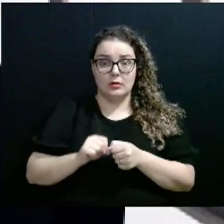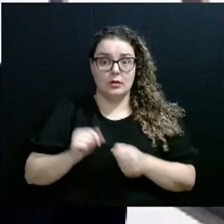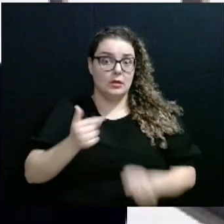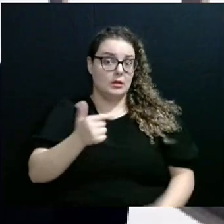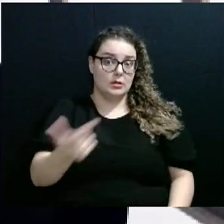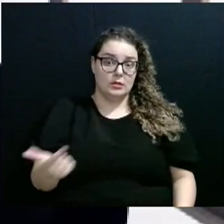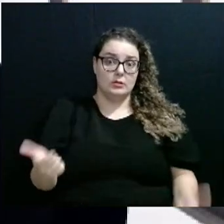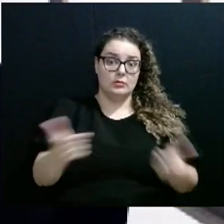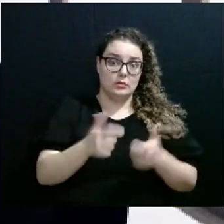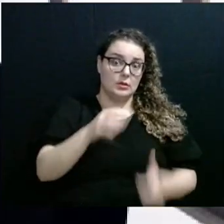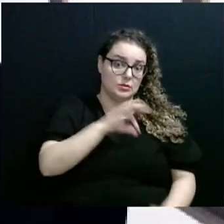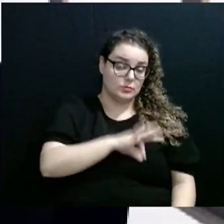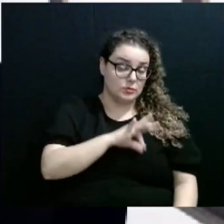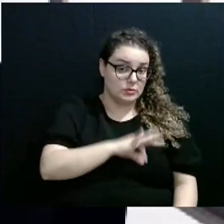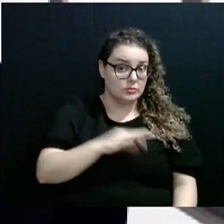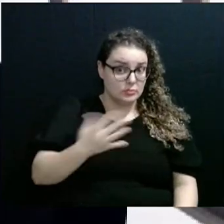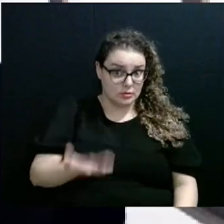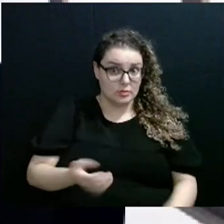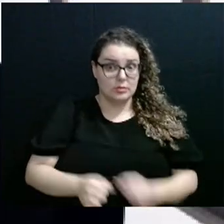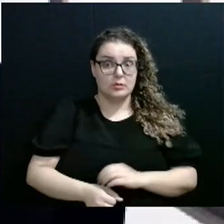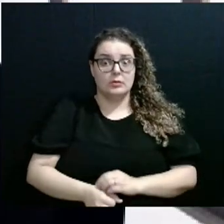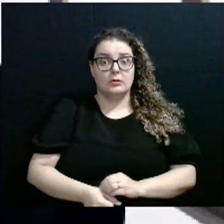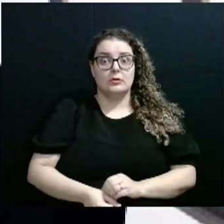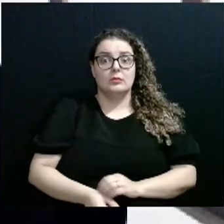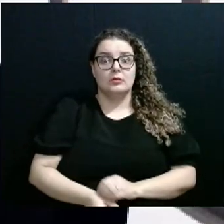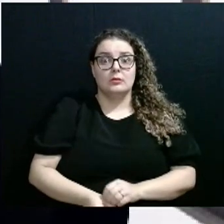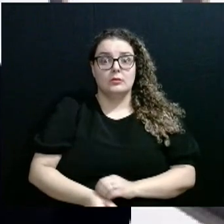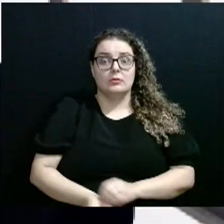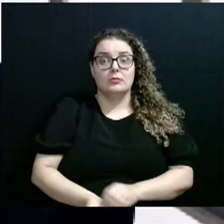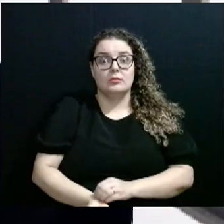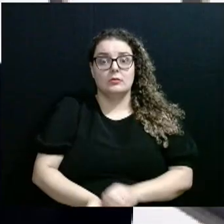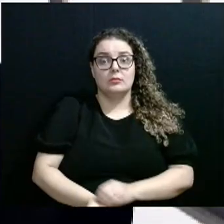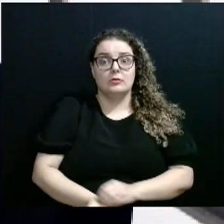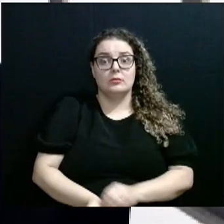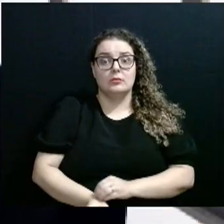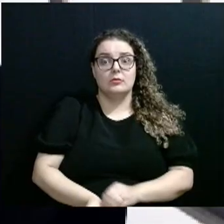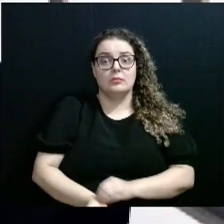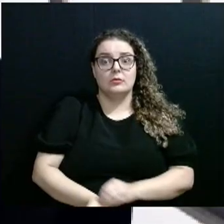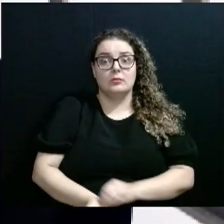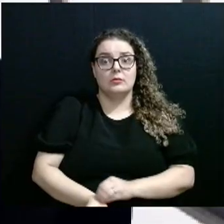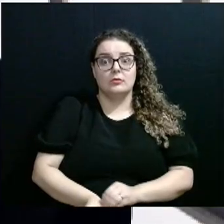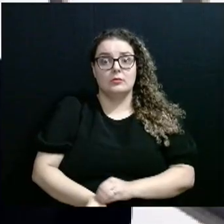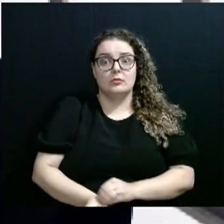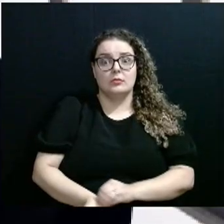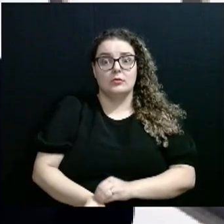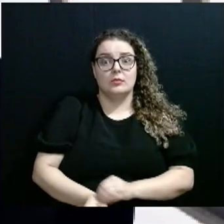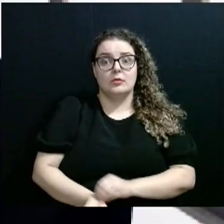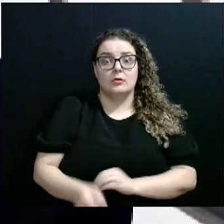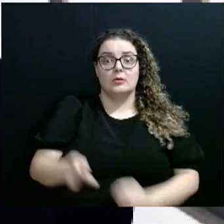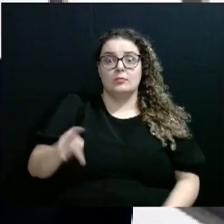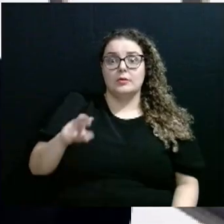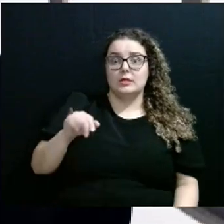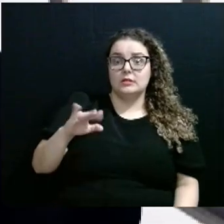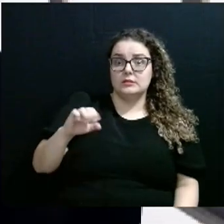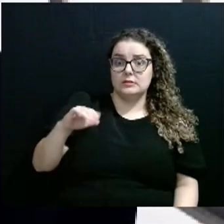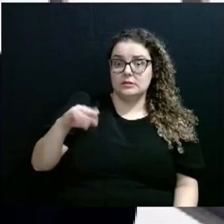salarial, né? Até por questão de princípio da redutibilidade salarial. E essa talvez seja a pergunta do milhão, né? Como